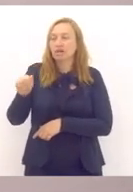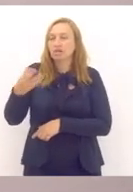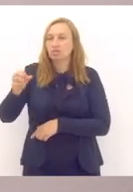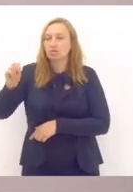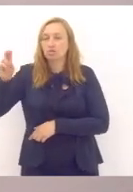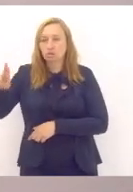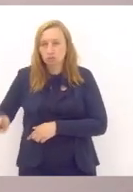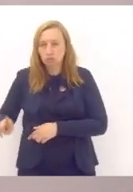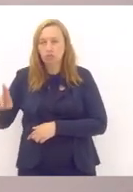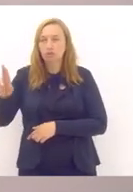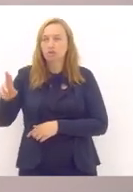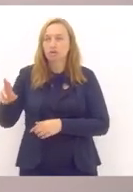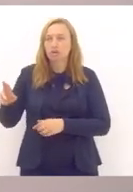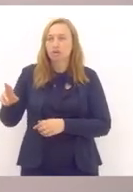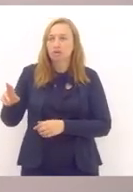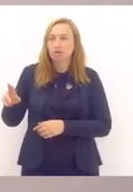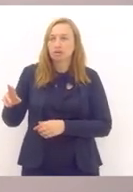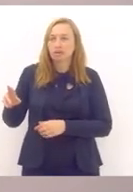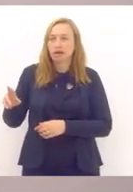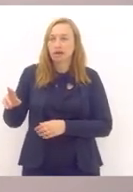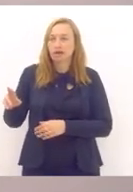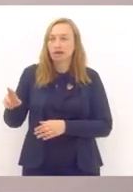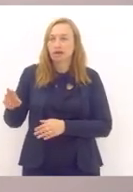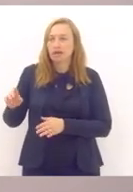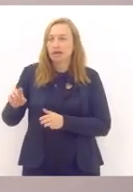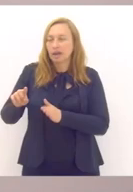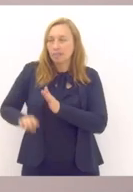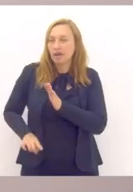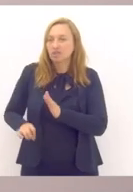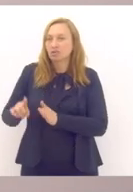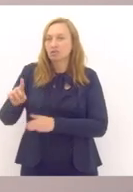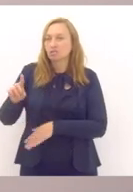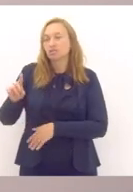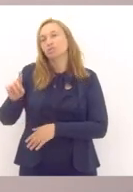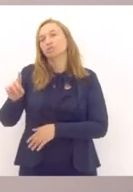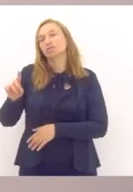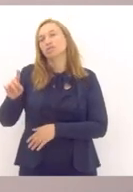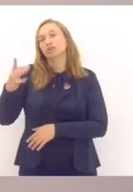Espírito Santo. Isso é muito triste. Vamos combinar, nós somos o Rio de Janeiro.